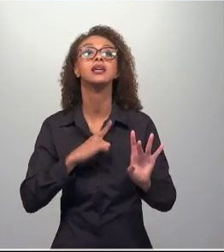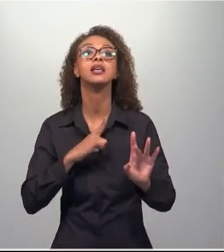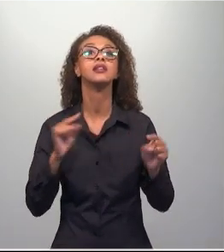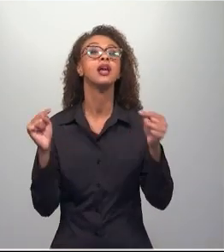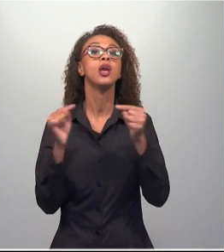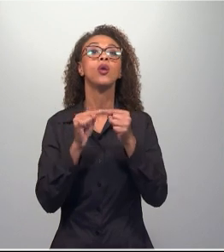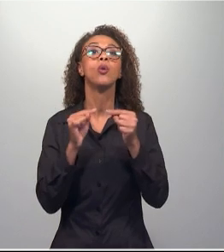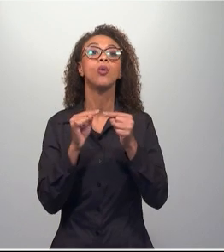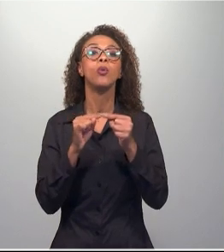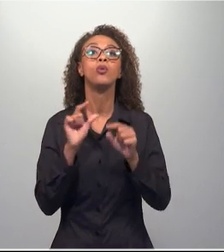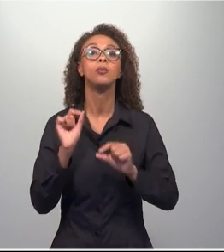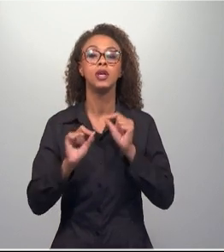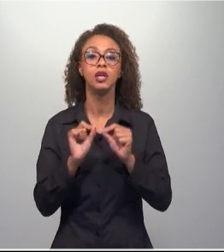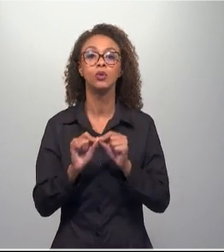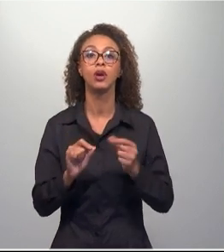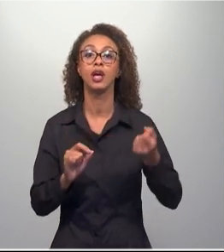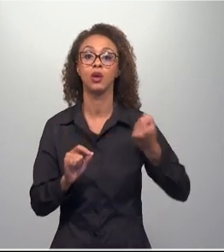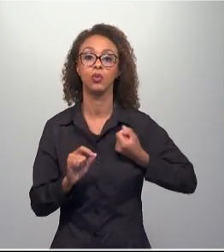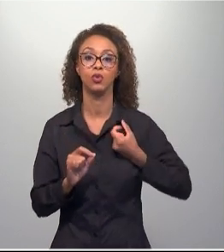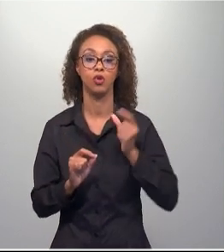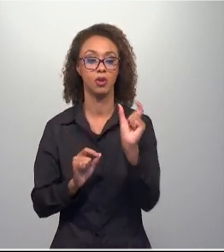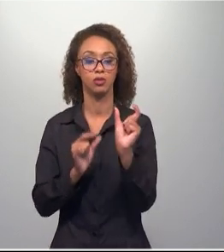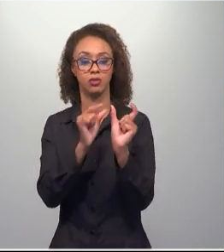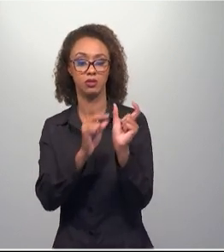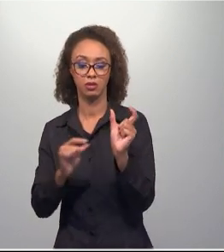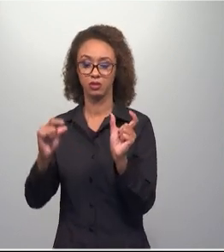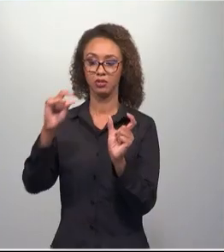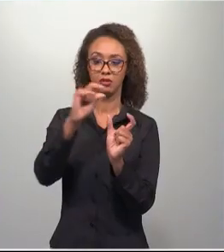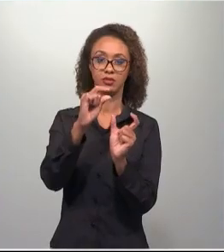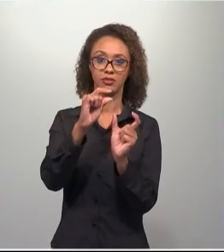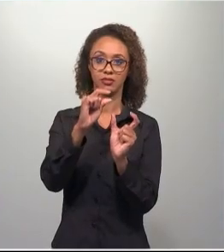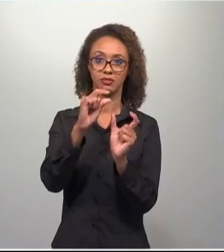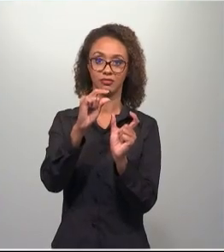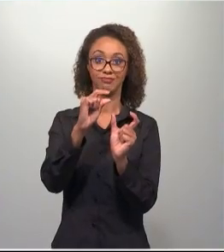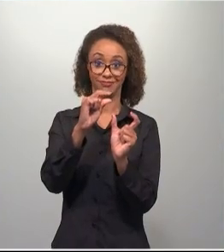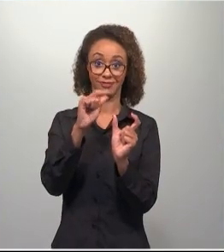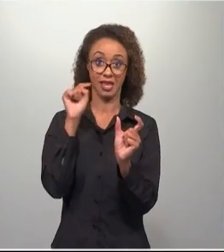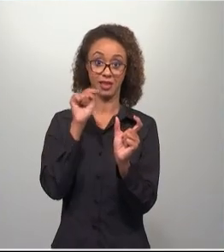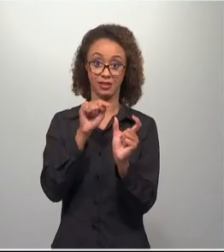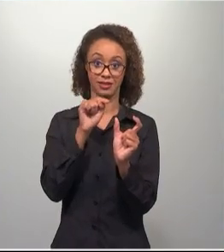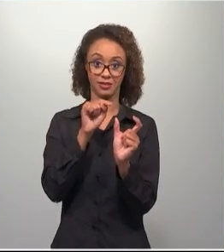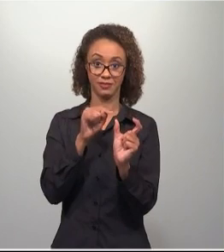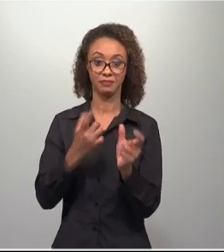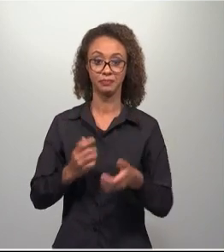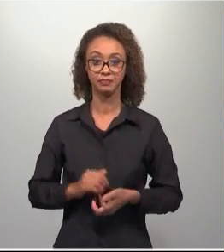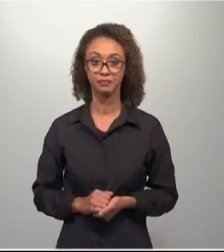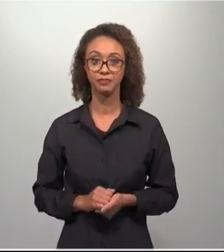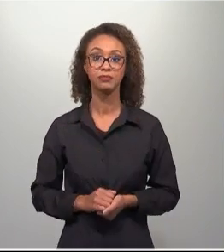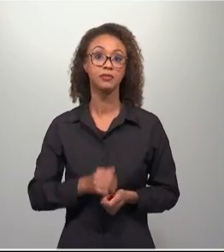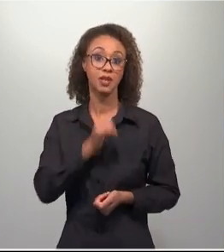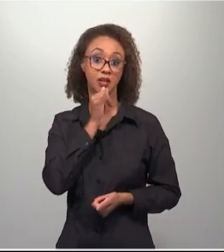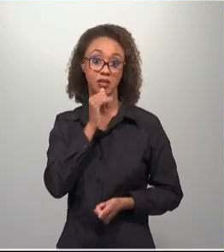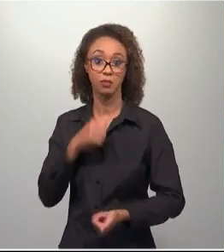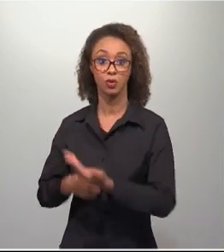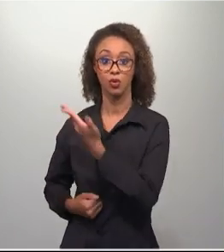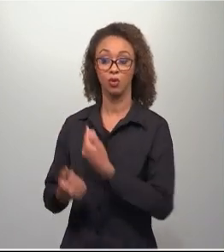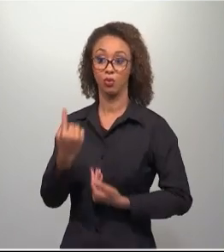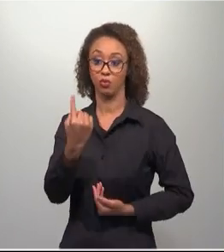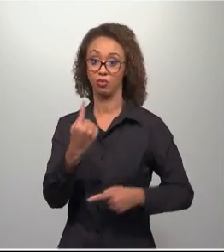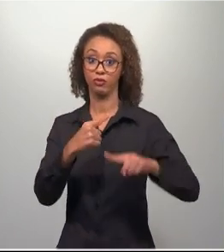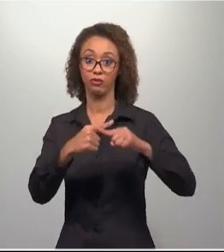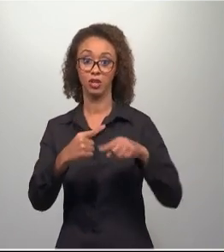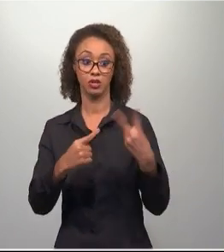que é a potência ou a posição com que ele está neste caso em vezes dois levada